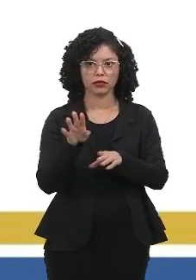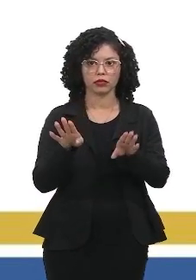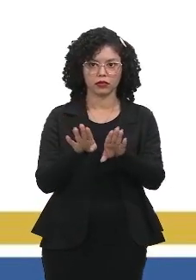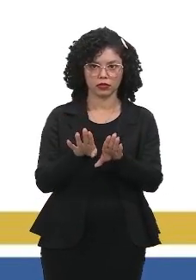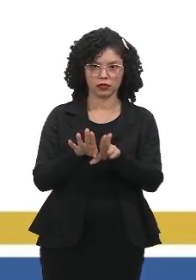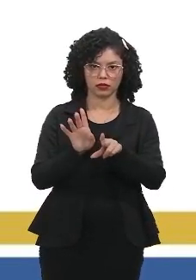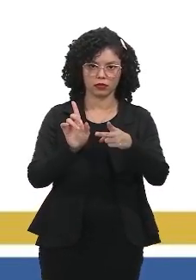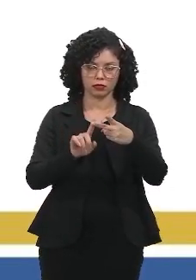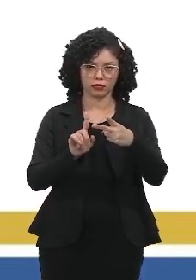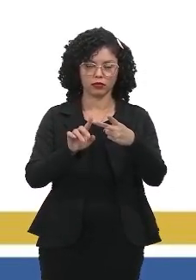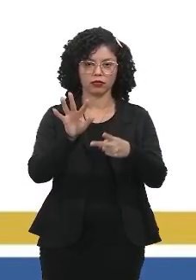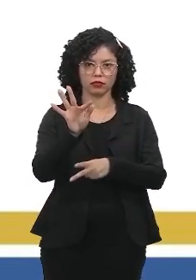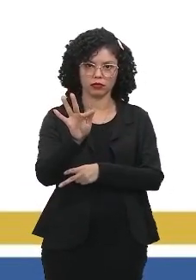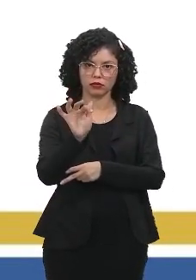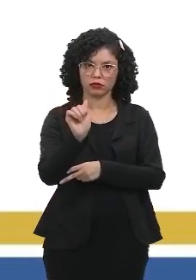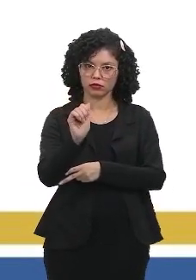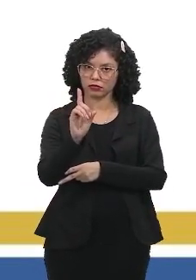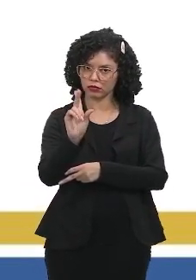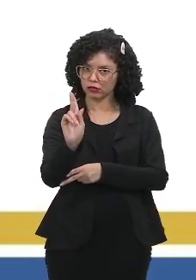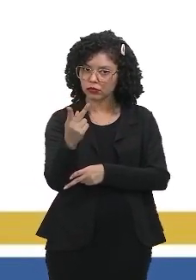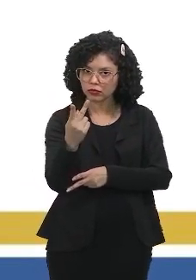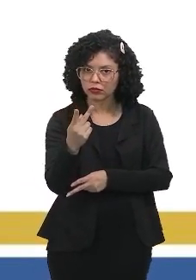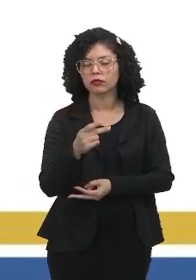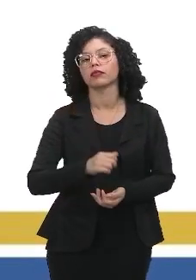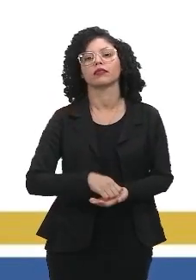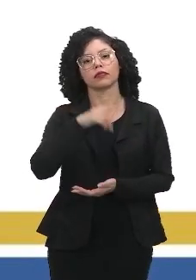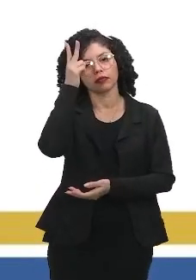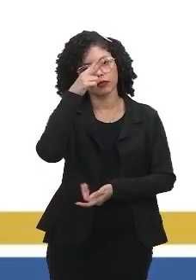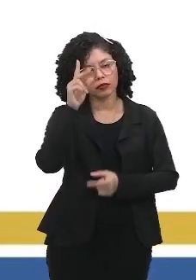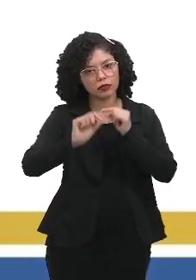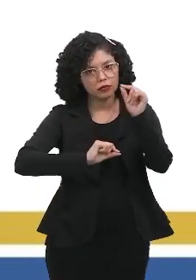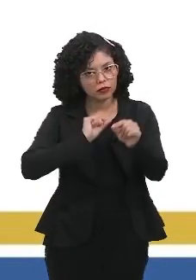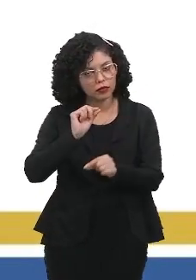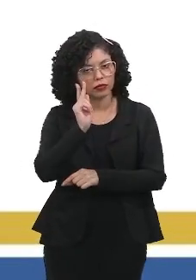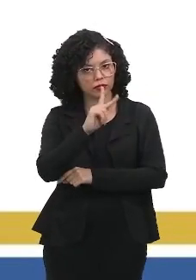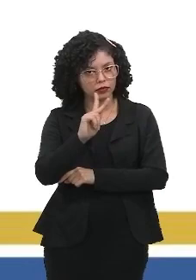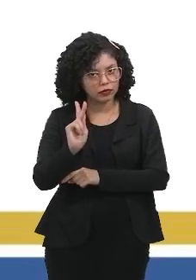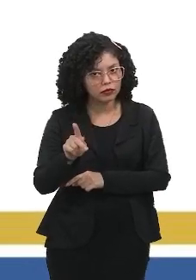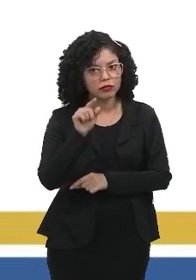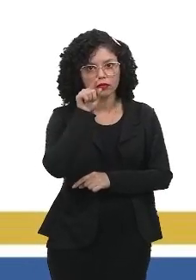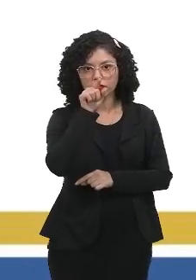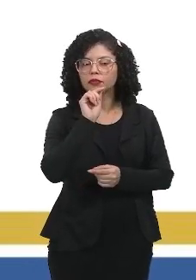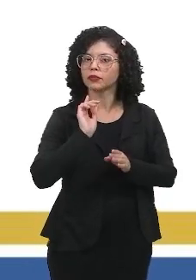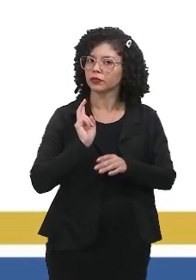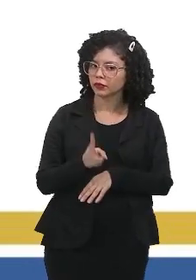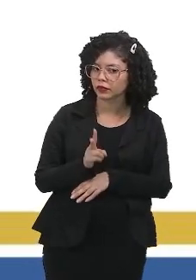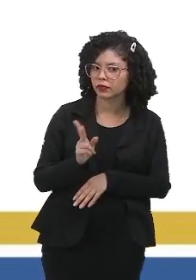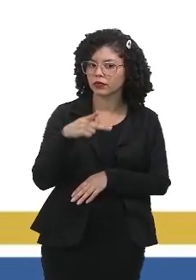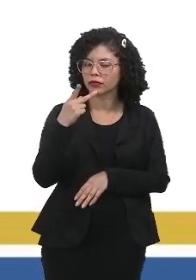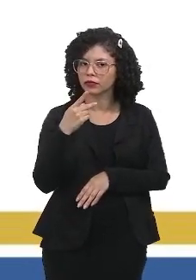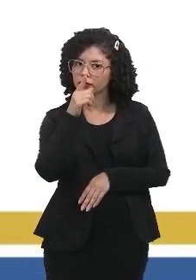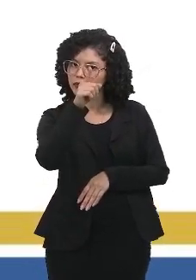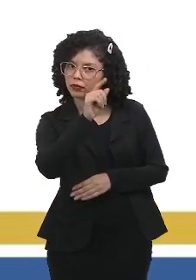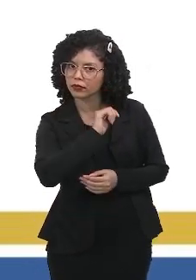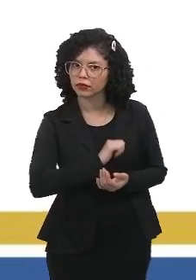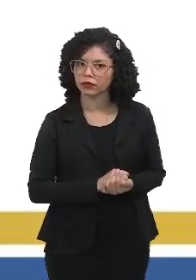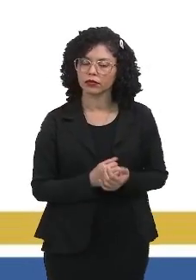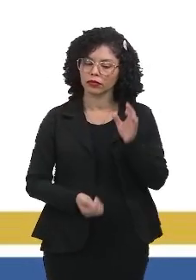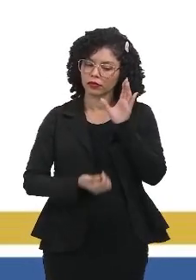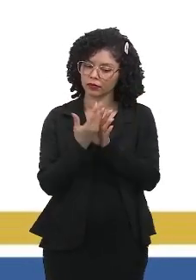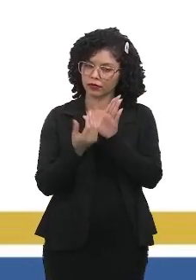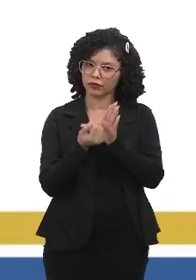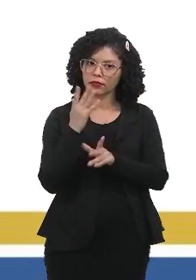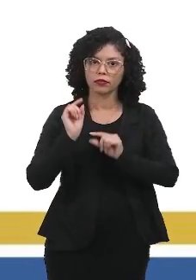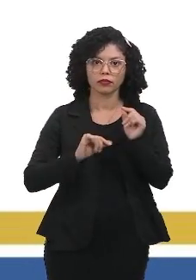transportadores de elétron reparem que e lembrem que o professor de vocês ele sempre falou para vocês da produção